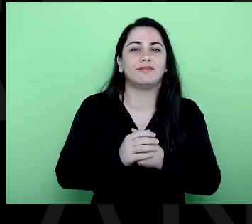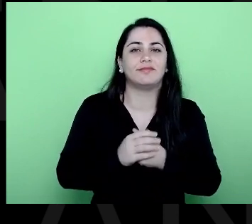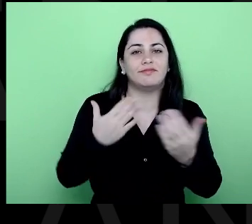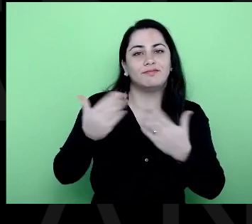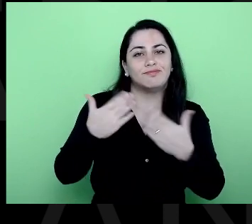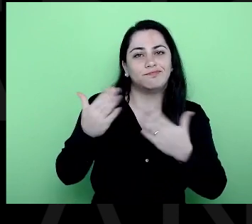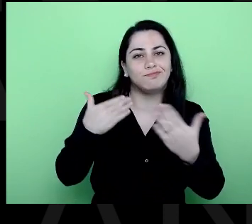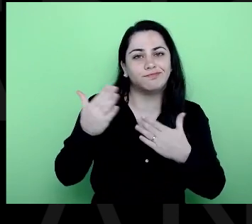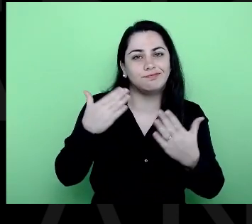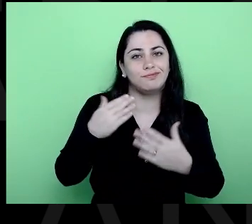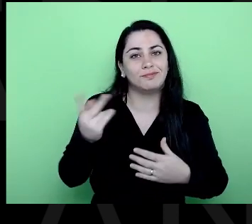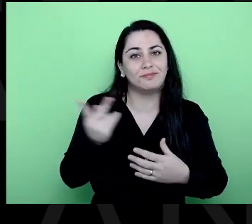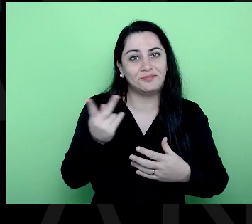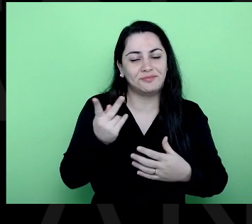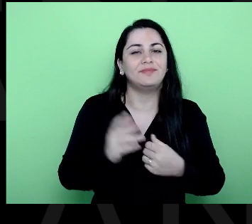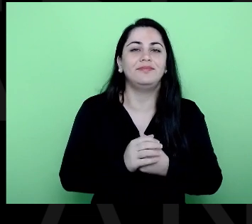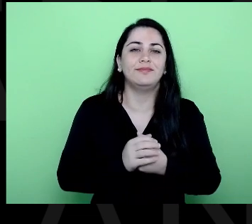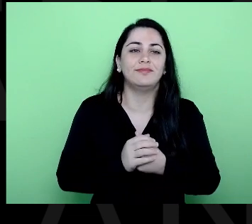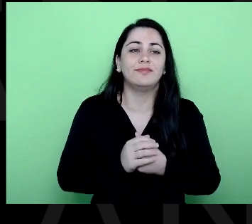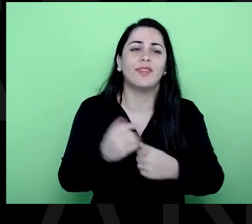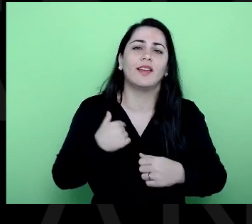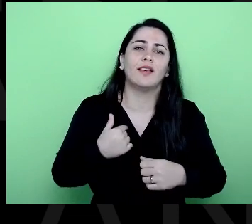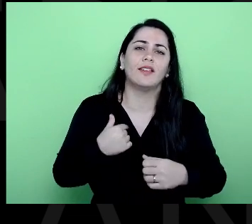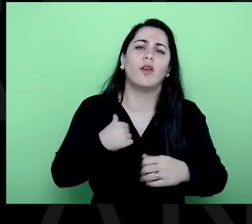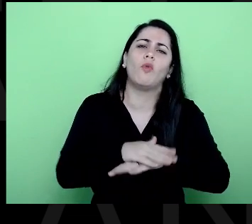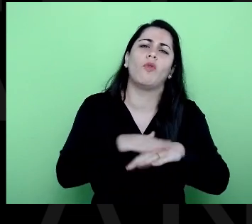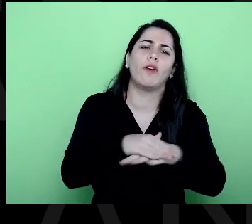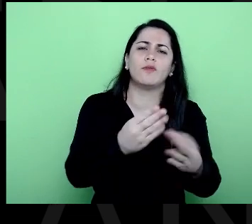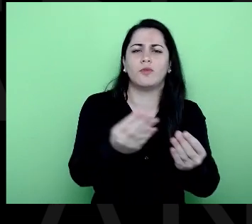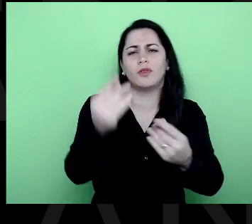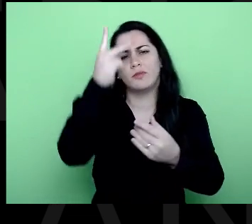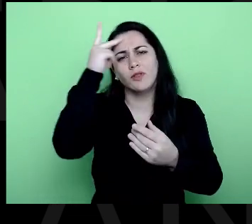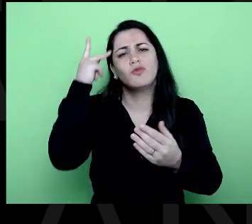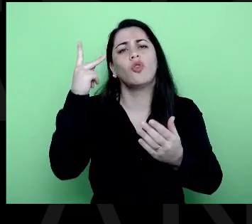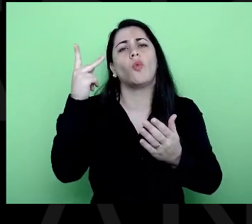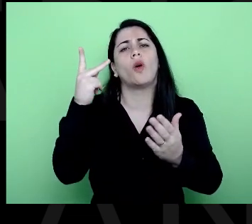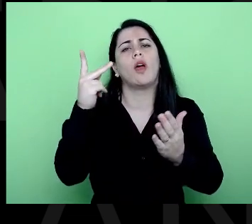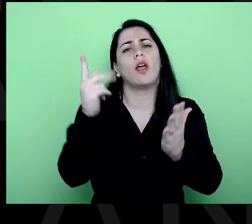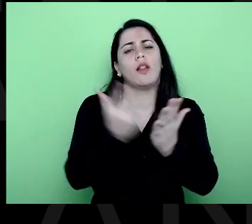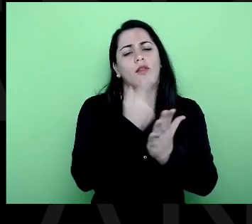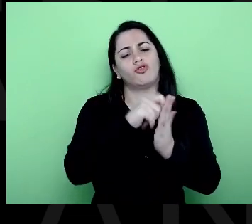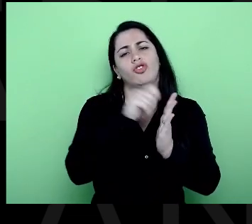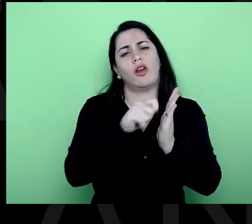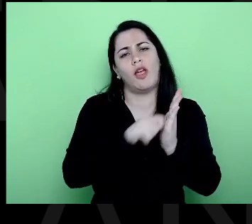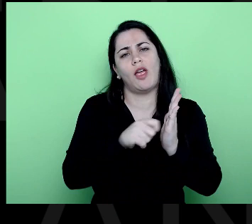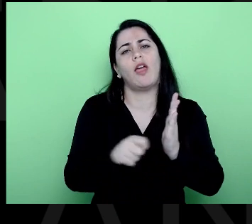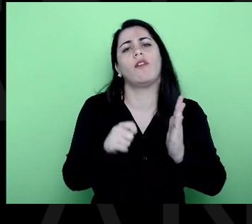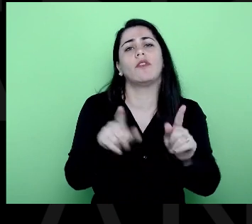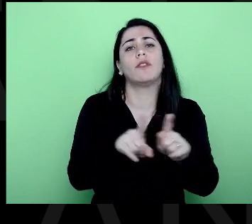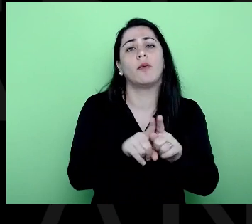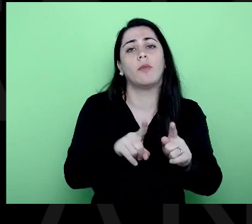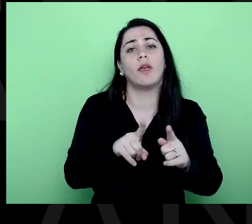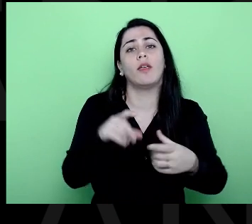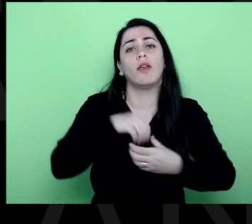aí de vocês. E eu converso com muitos escritores, biógrafos mais especificamente, e a gente